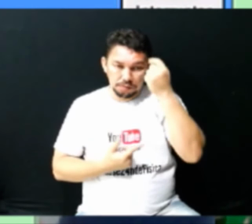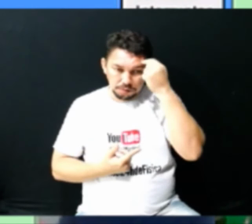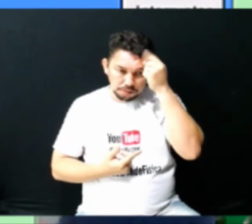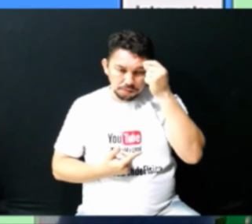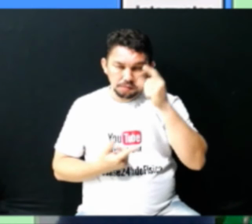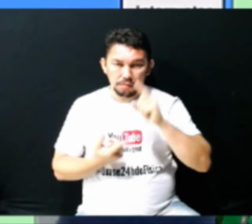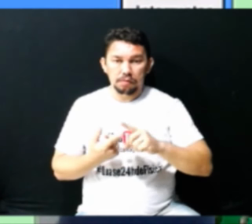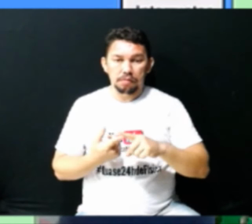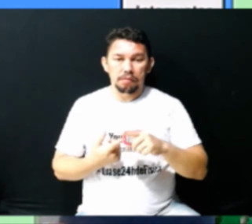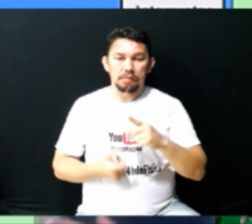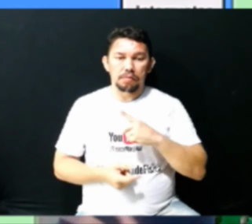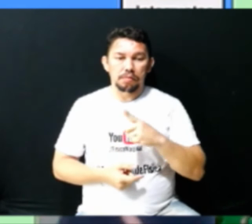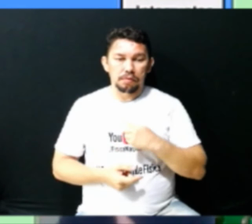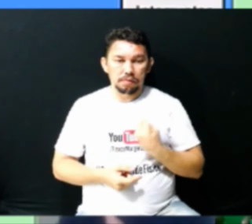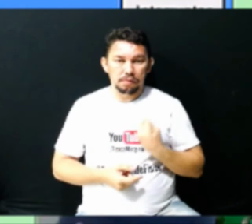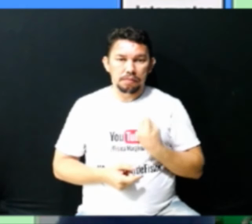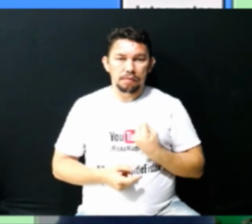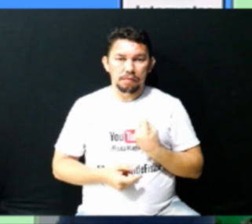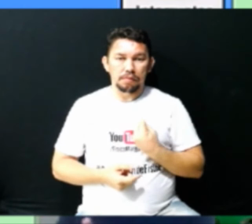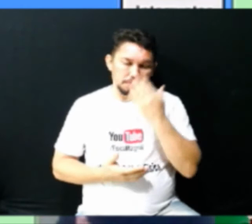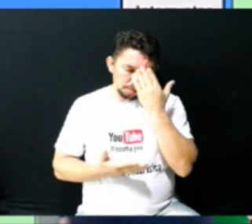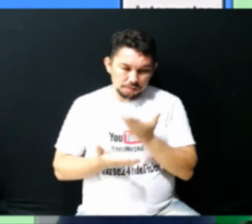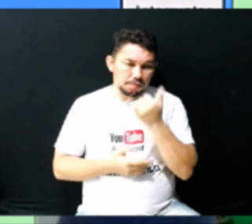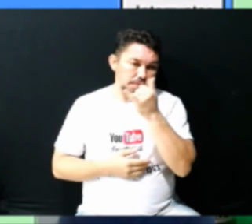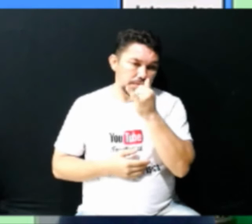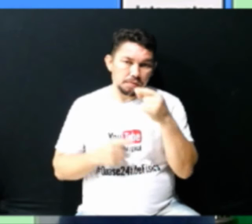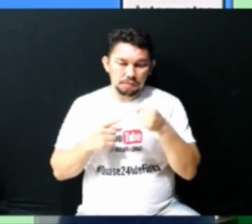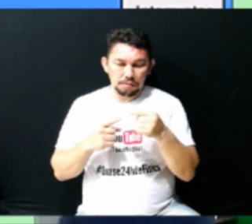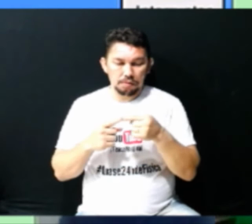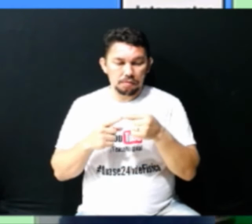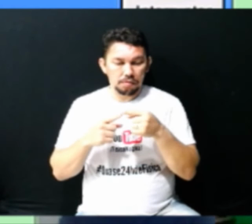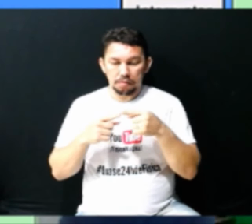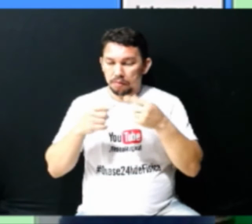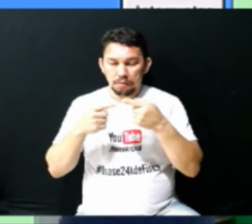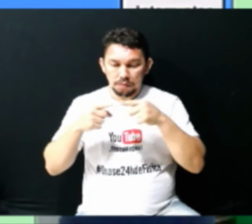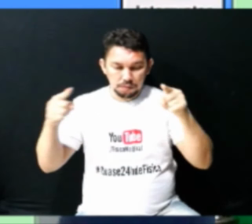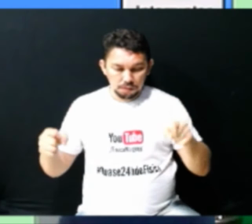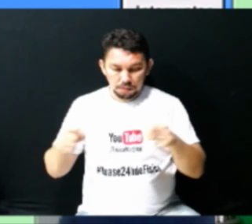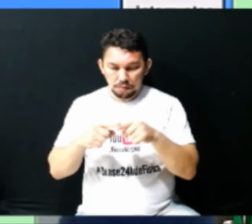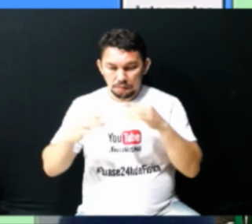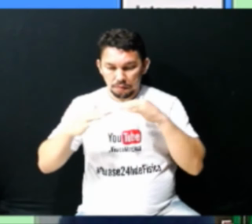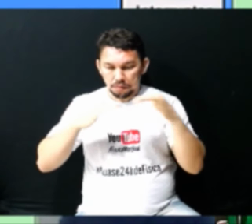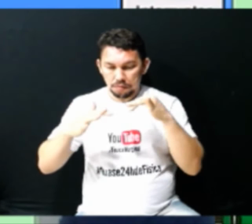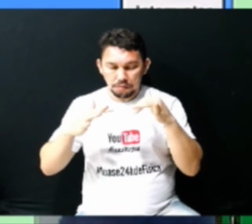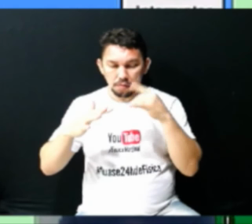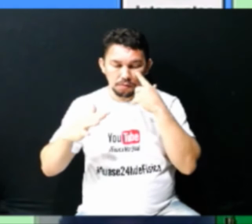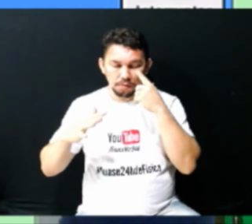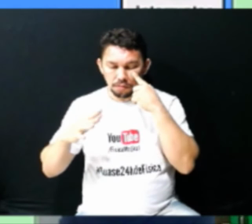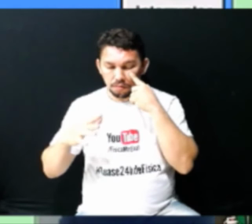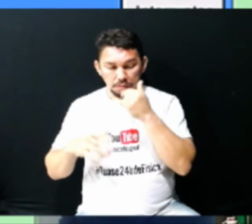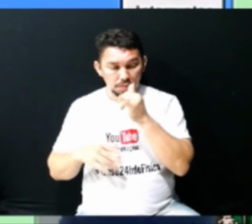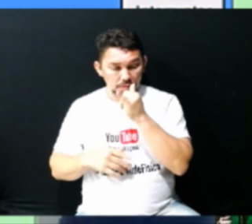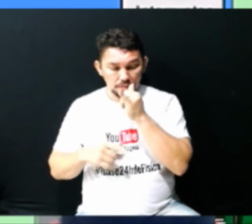a acreditar que a corrente elétrica que passa no circuito é, de fato, ao movimento das cargas. Mas a velocidade de arrasto